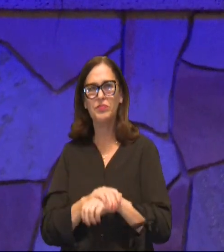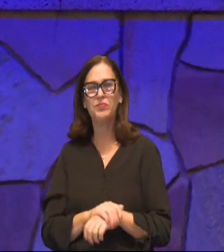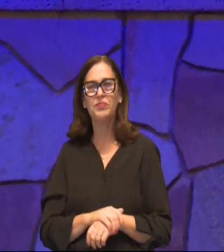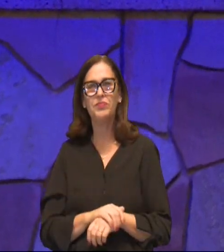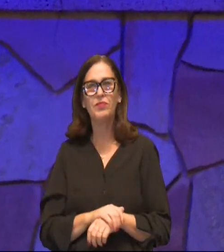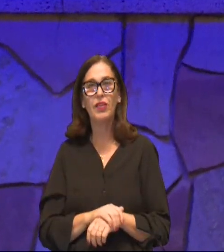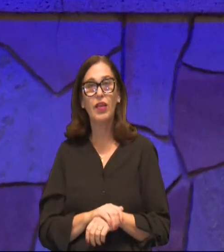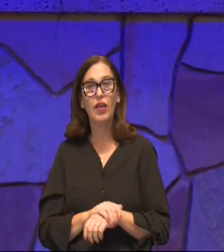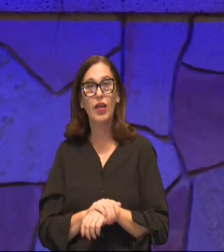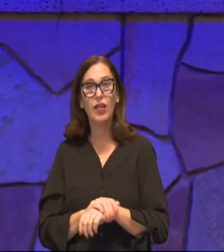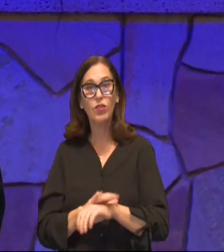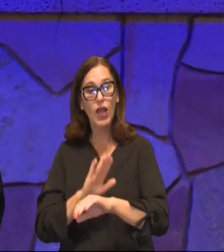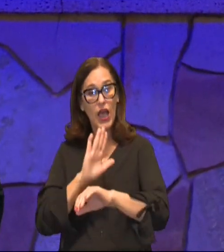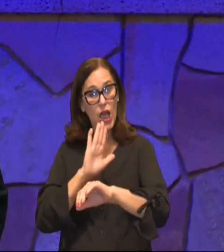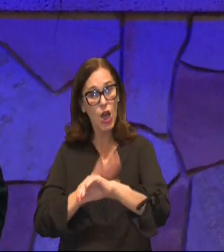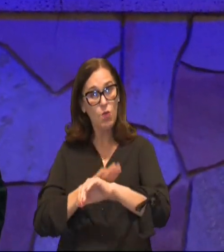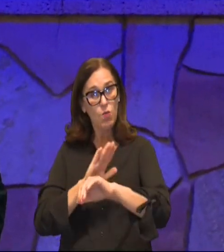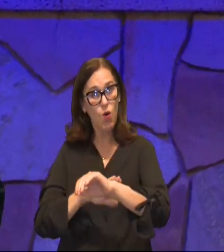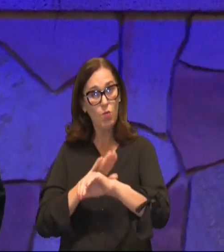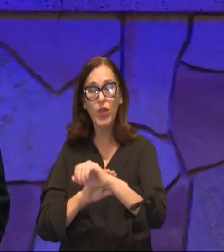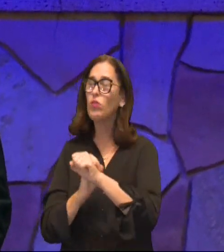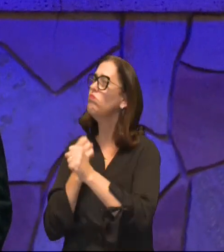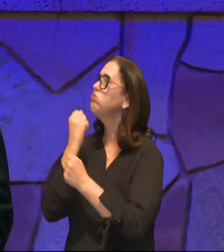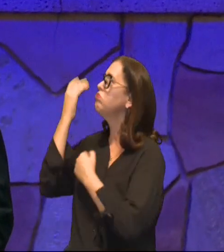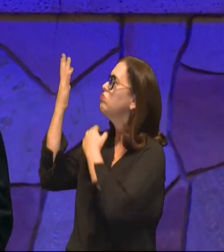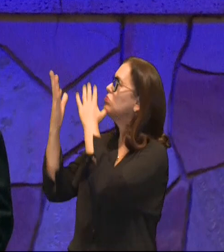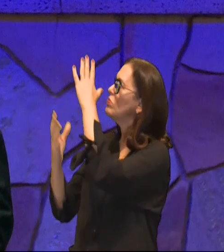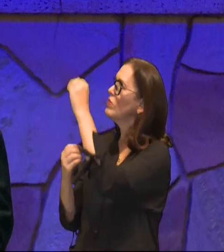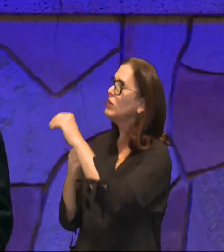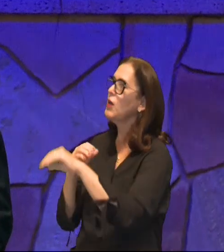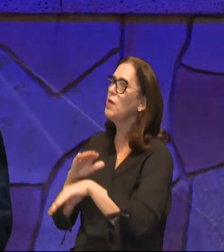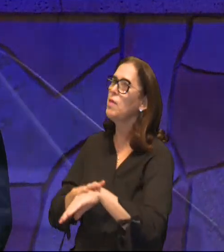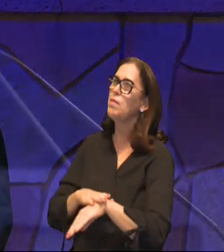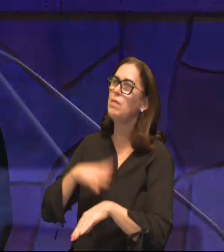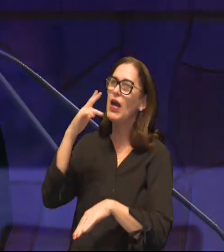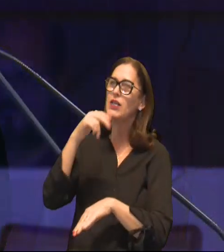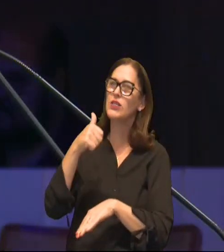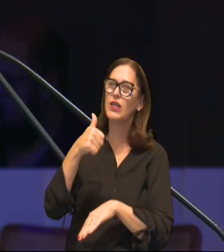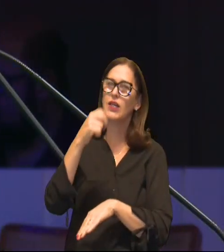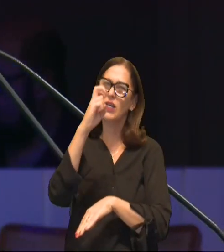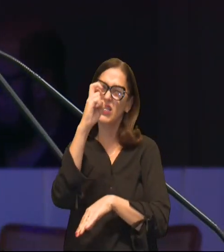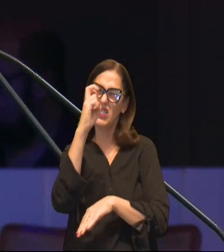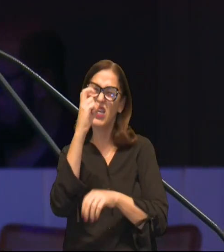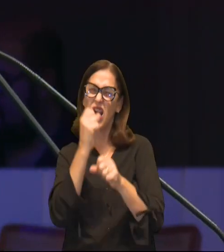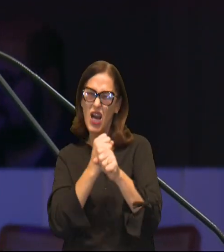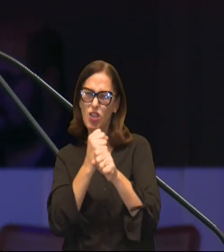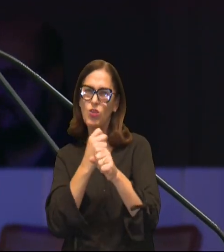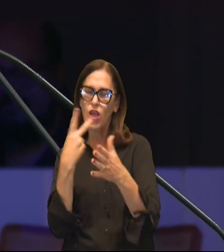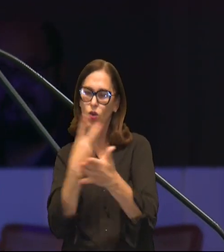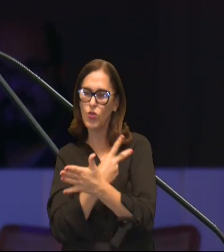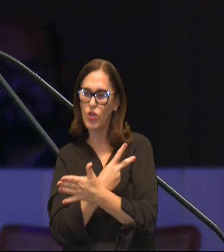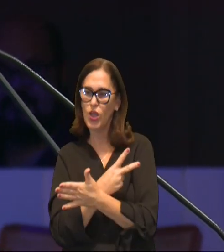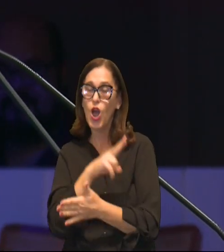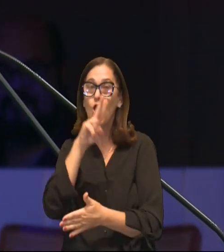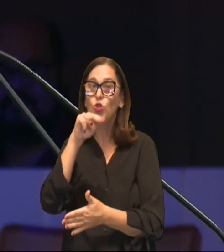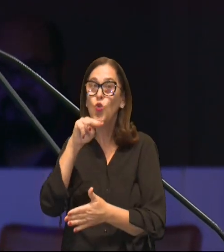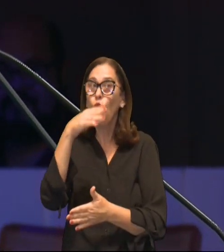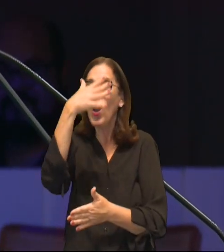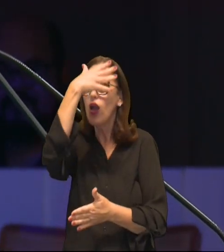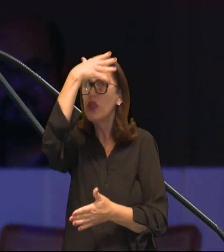Foi exatamente naquele momento que eu estava assim, isso já tem mais de 15 anos, isso. E eu nunca me